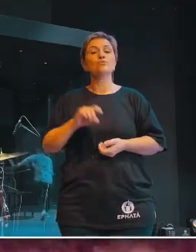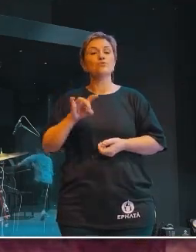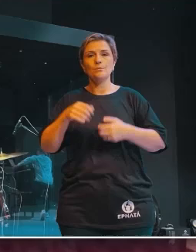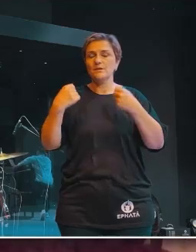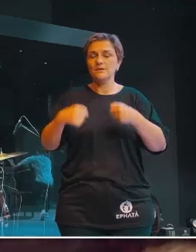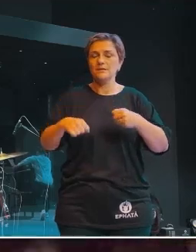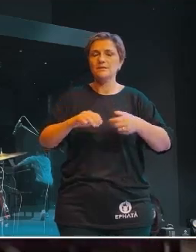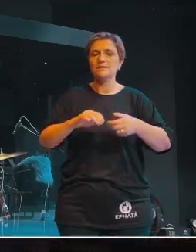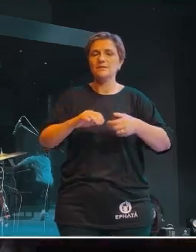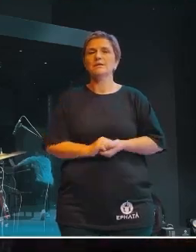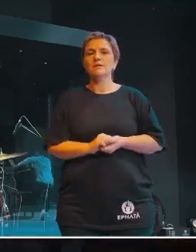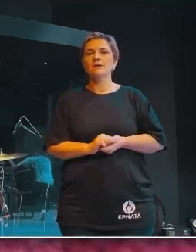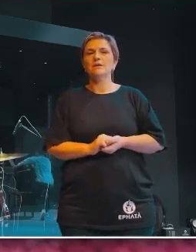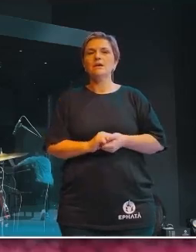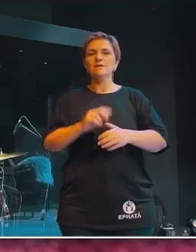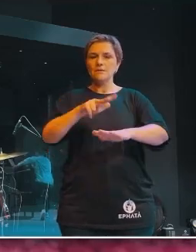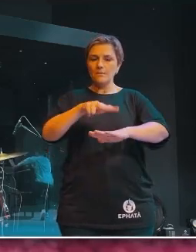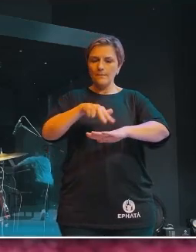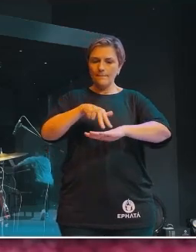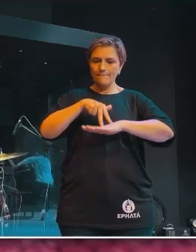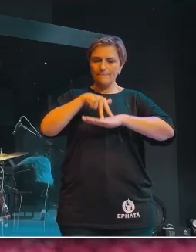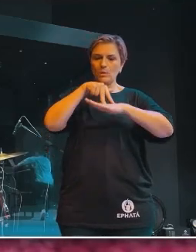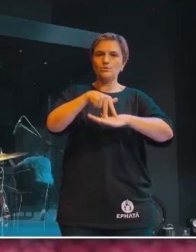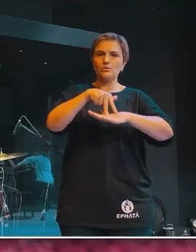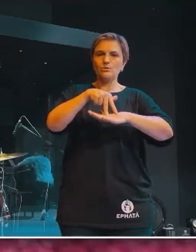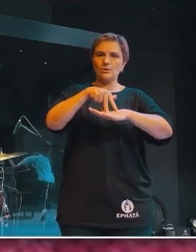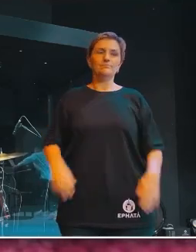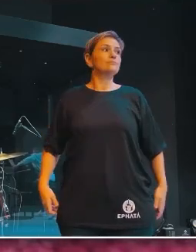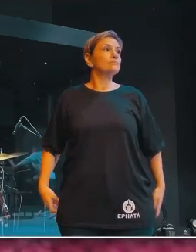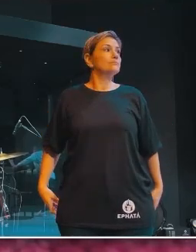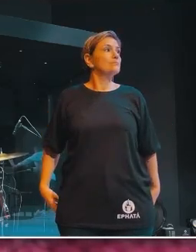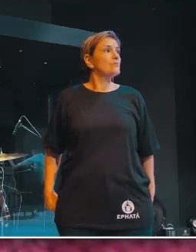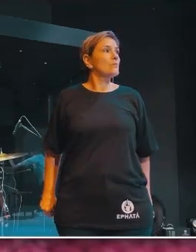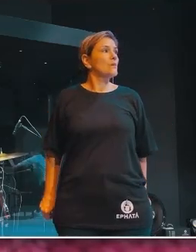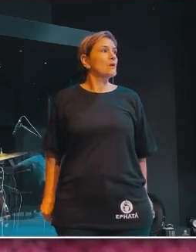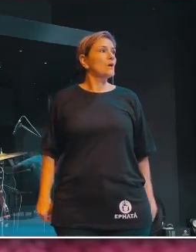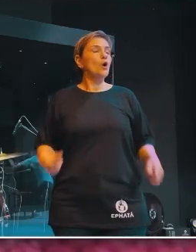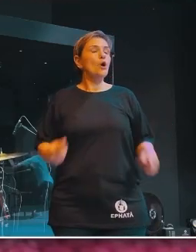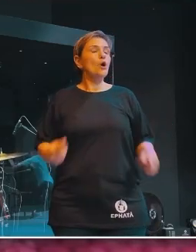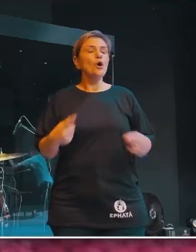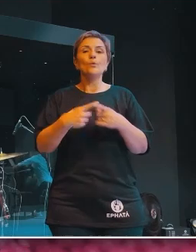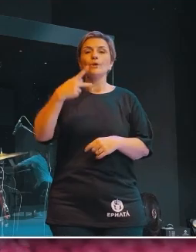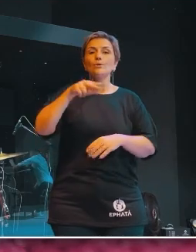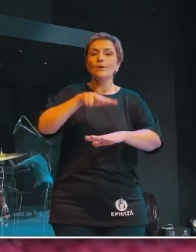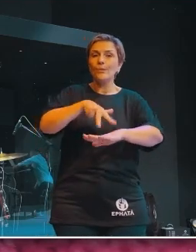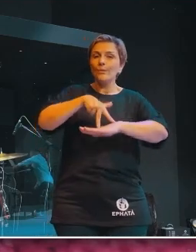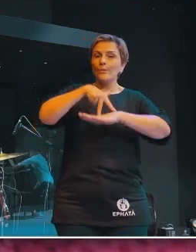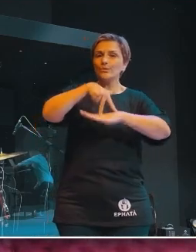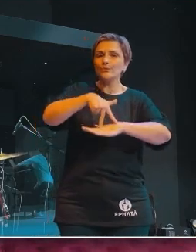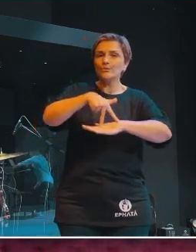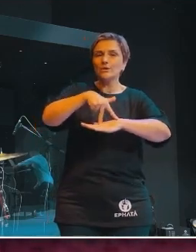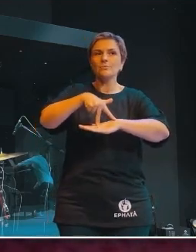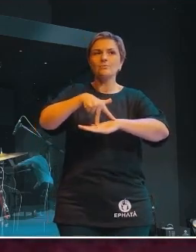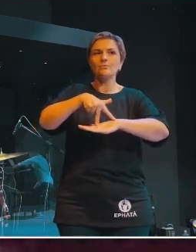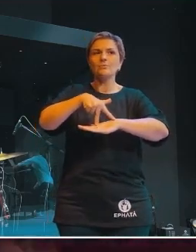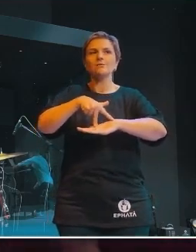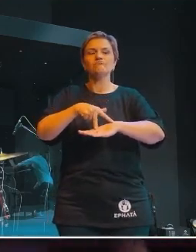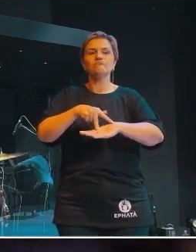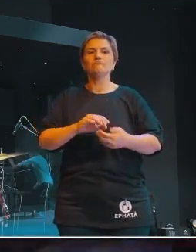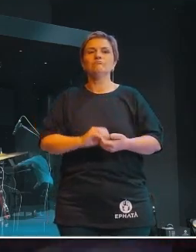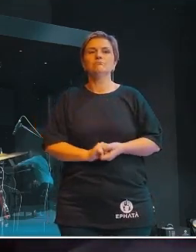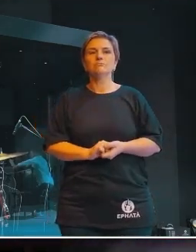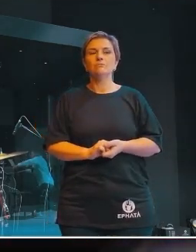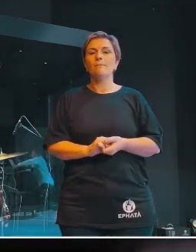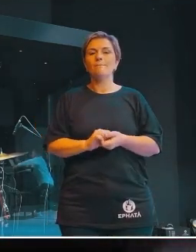precisa se posicionar. Porque o teu posicionamento é suficiente,